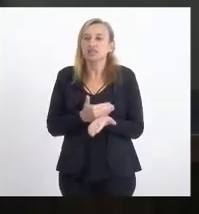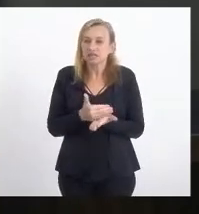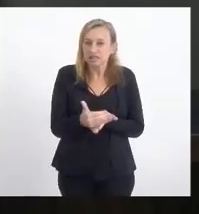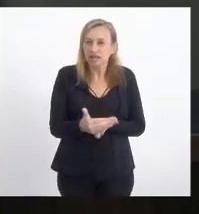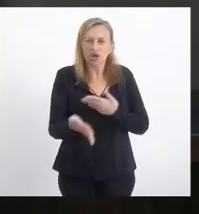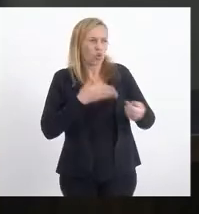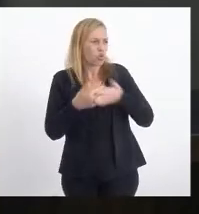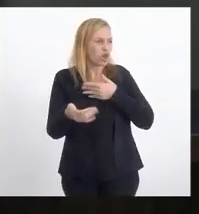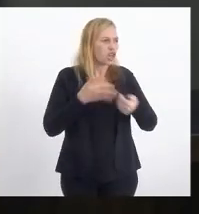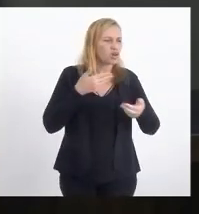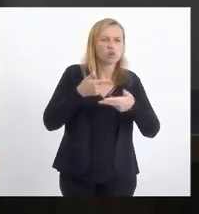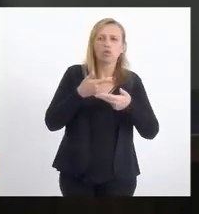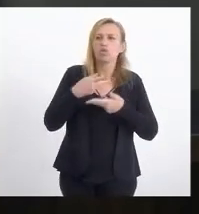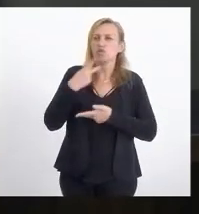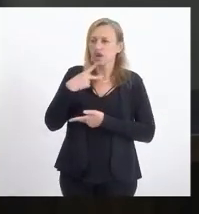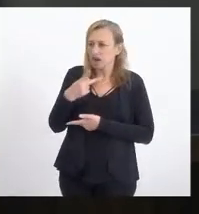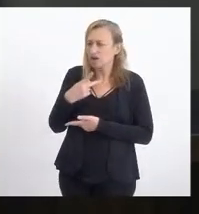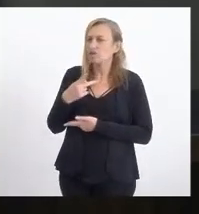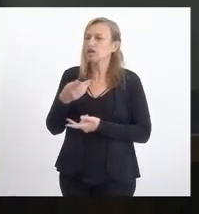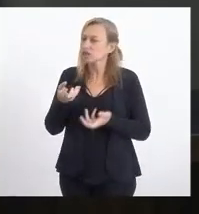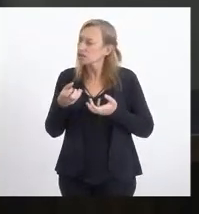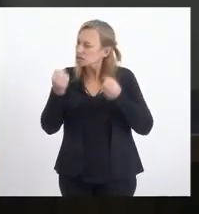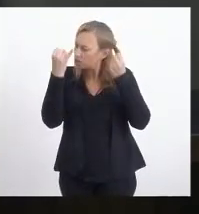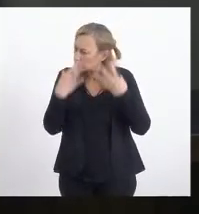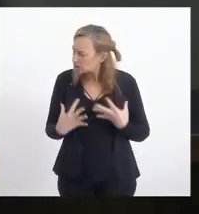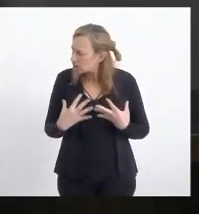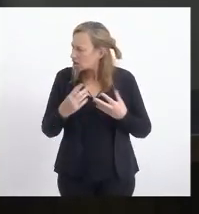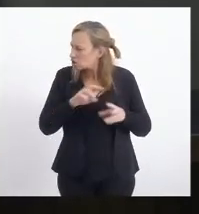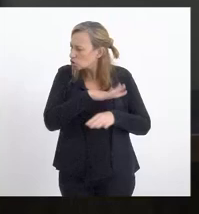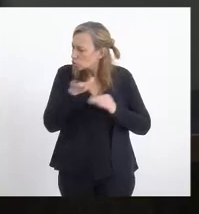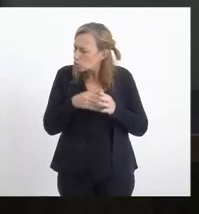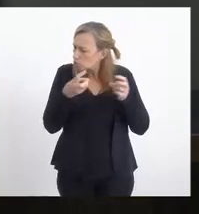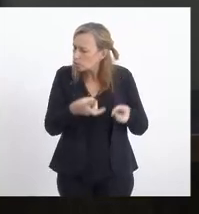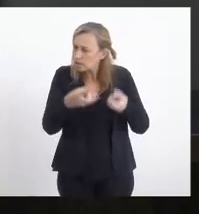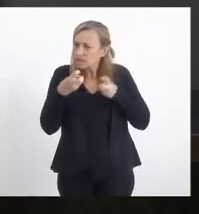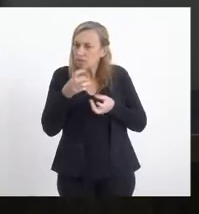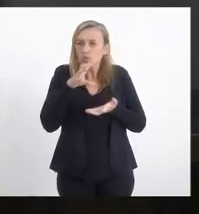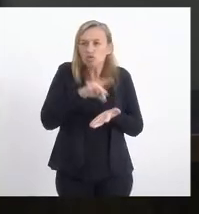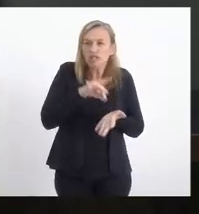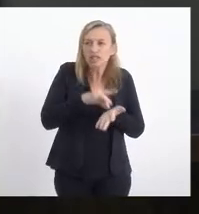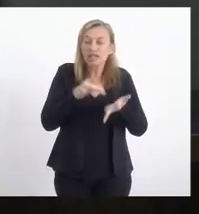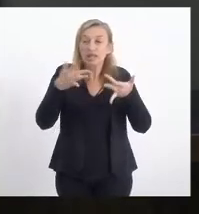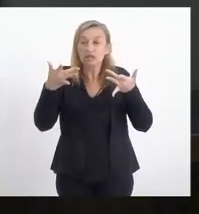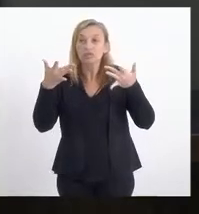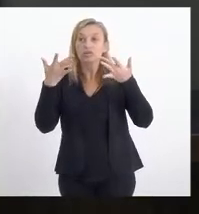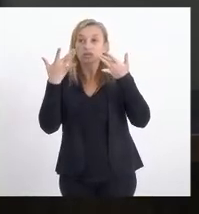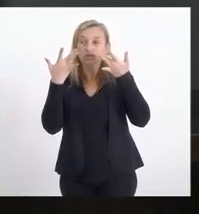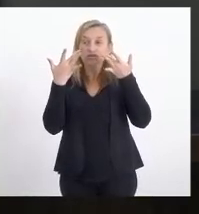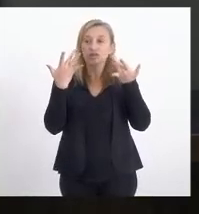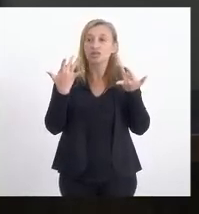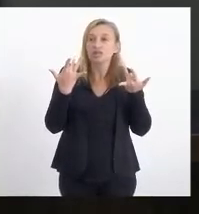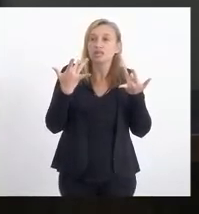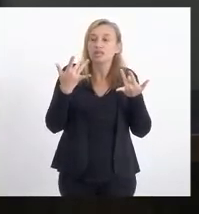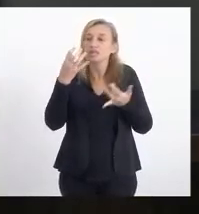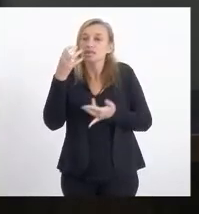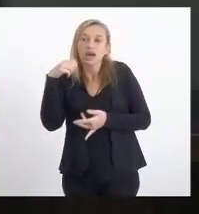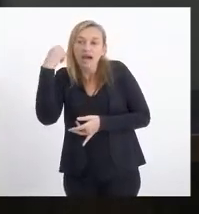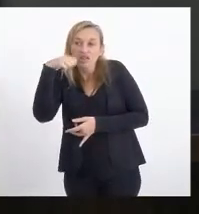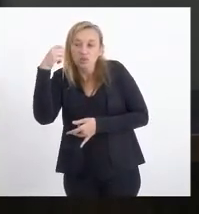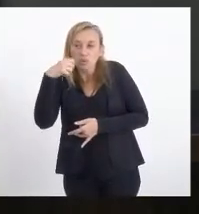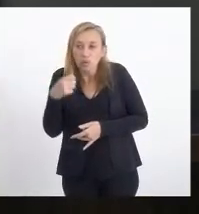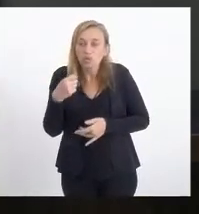começar a qualquer conversa quero deixar isso claro para que todos percebam Quem são os verdadeiros atores e verdadeiros protagonistas